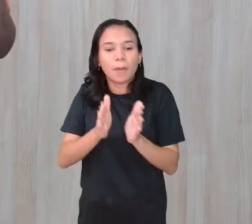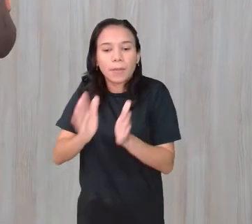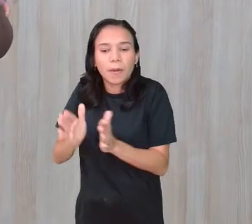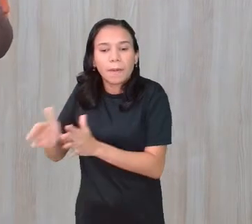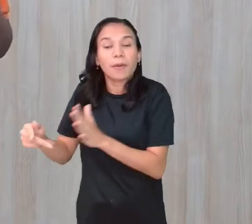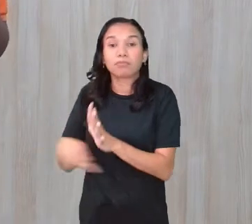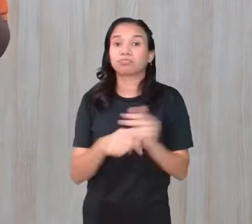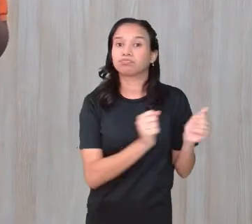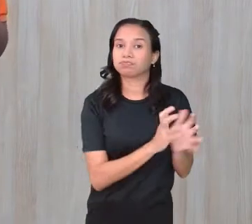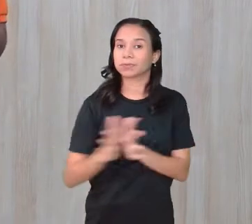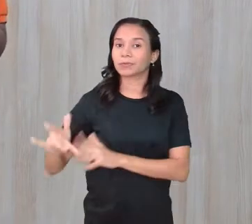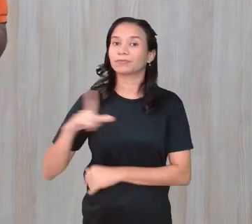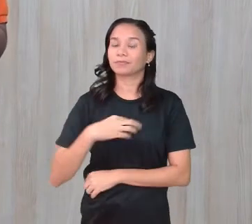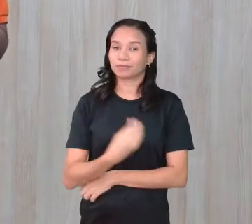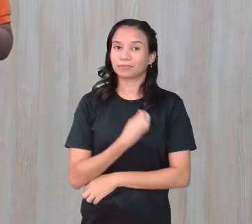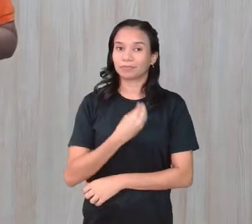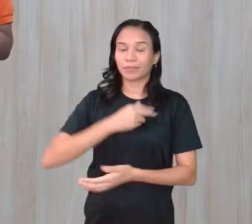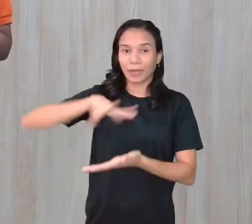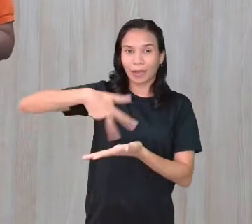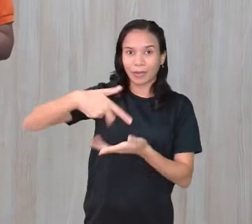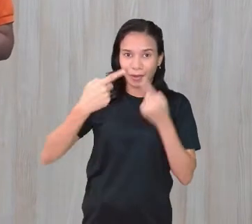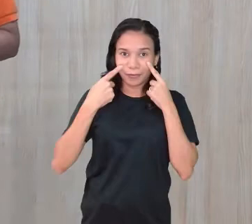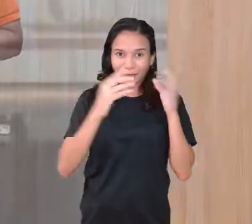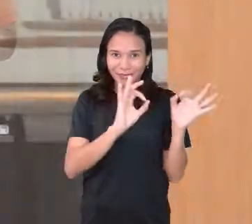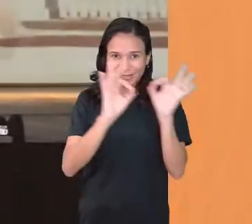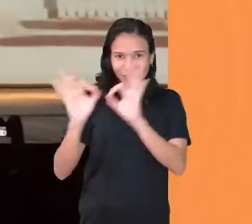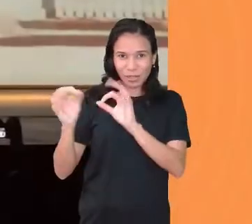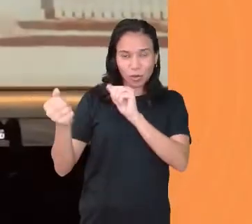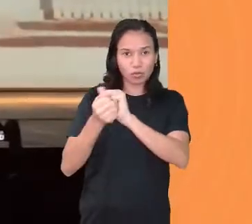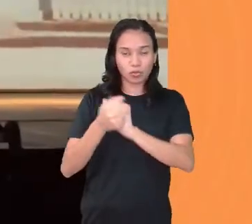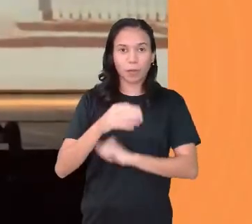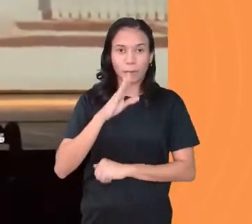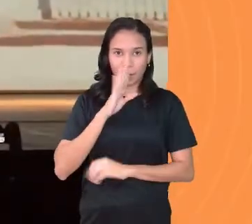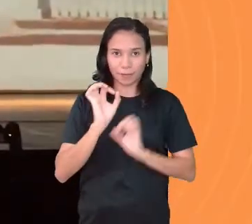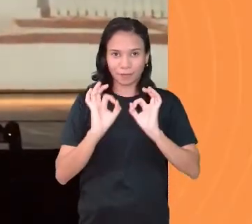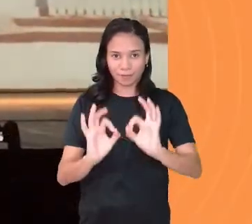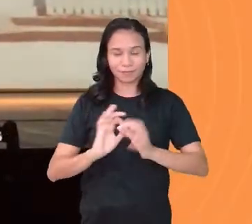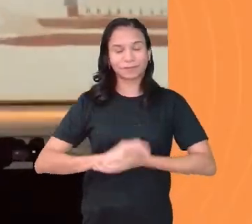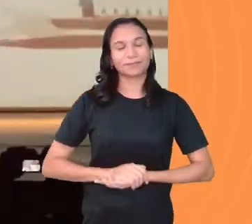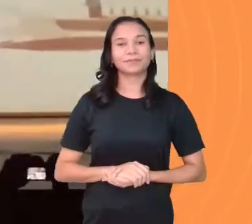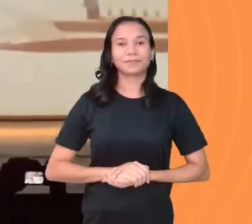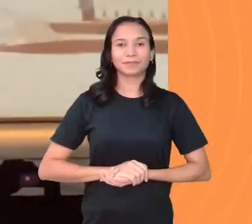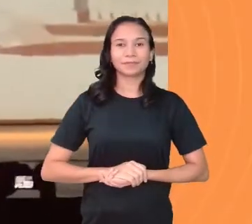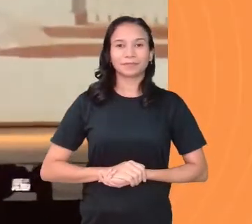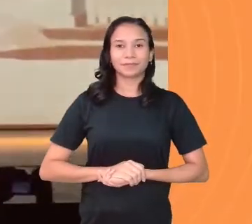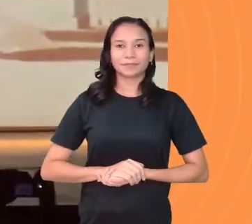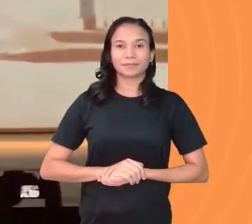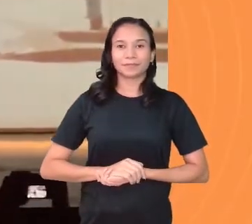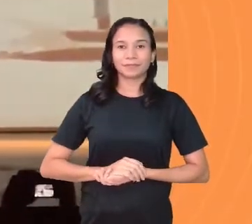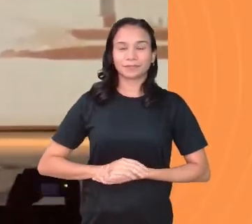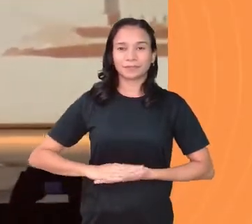dos passos que ele fez na coreografia. Vamos assistir? Vamos assistir sem som, tá?